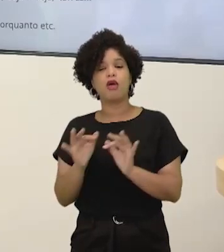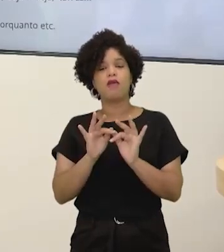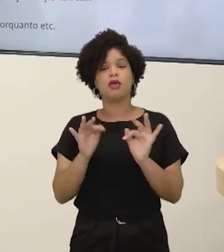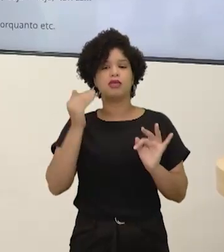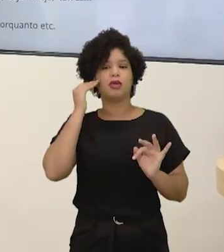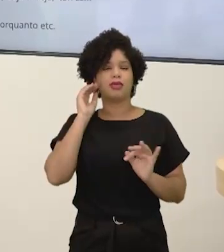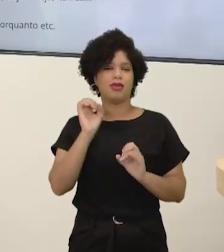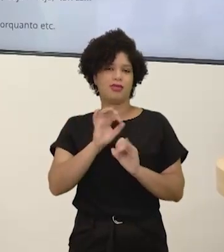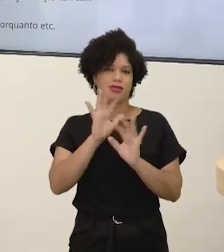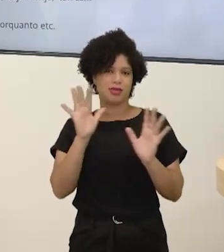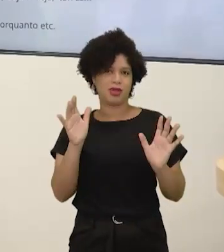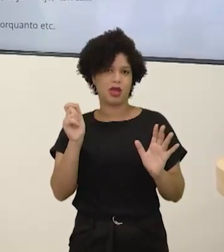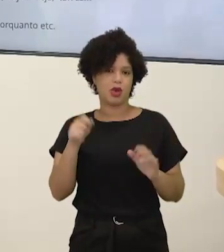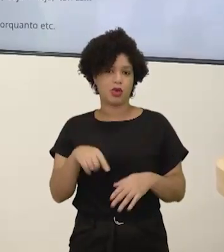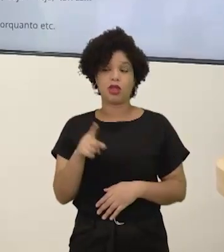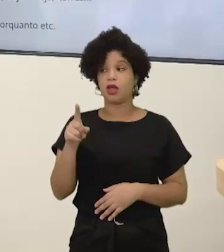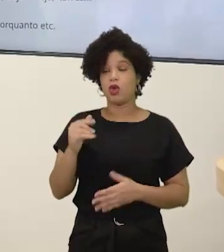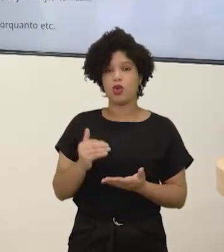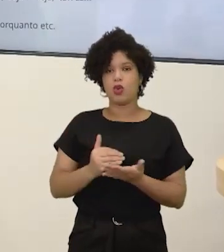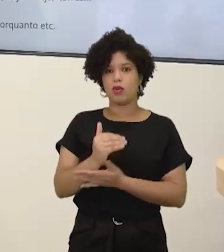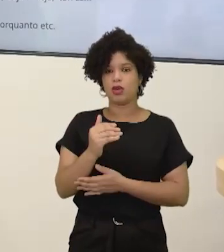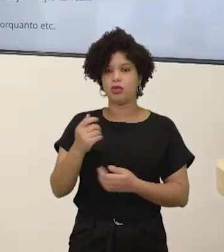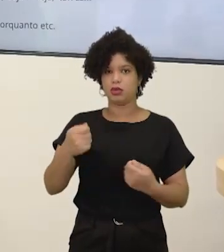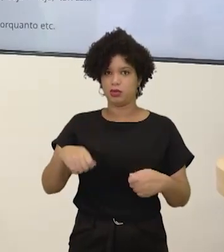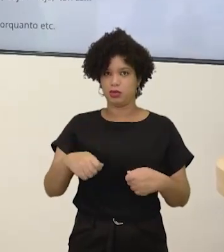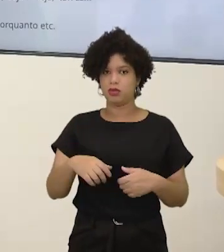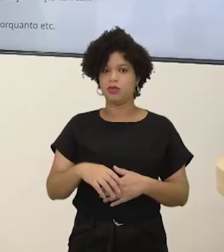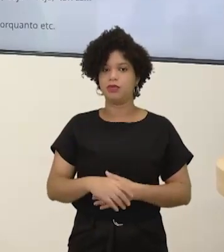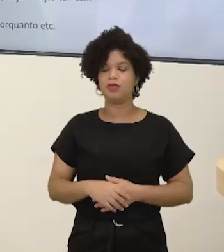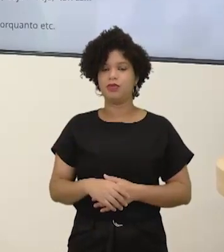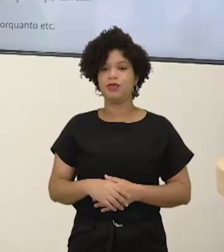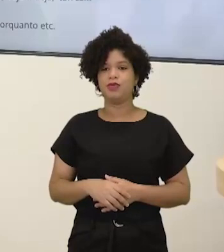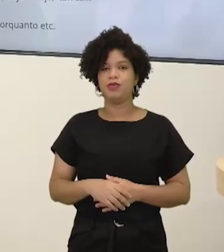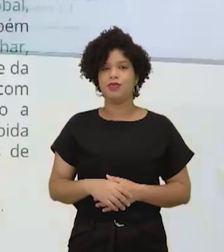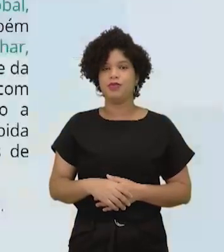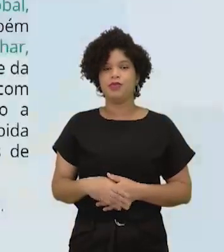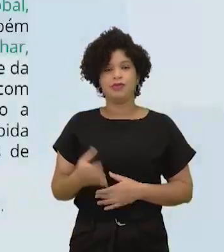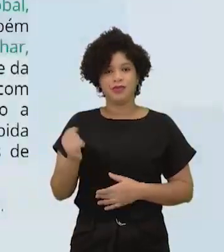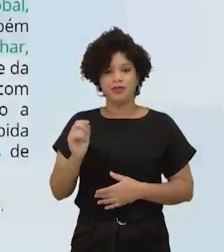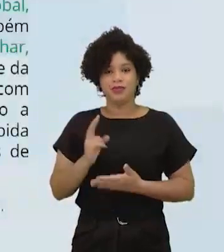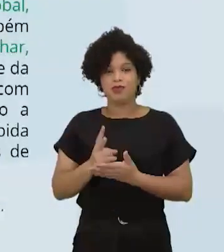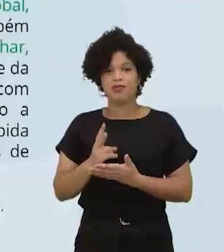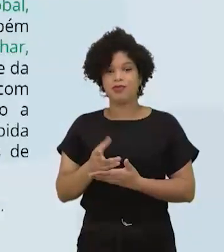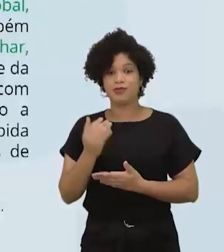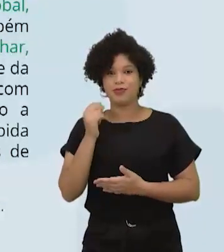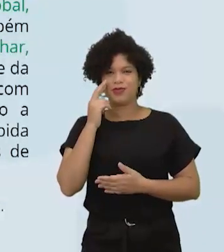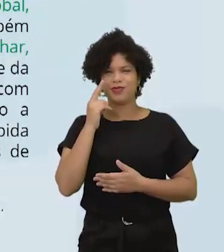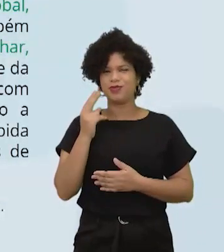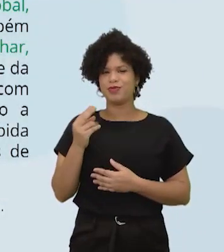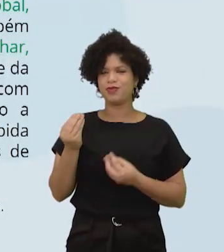orações coordenadas são iniciadas por essas conjunções, tá? Então, vamos prosseguindo